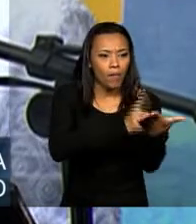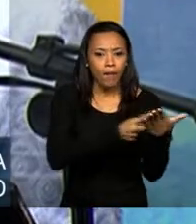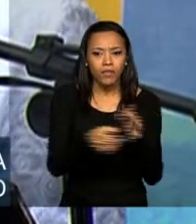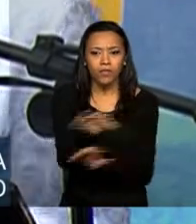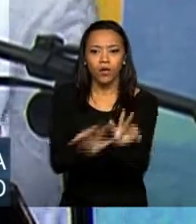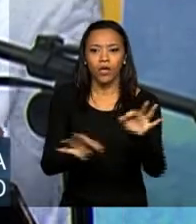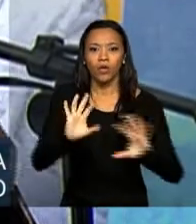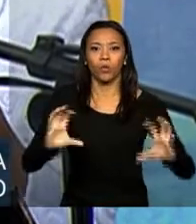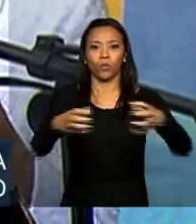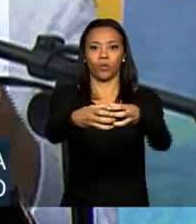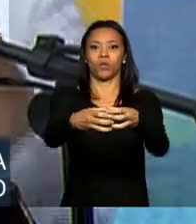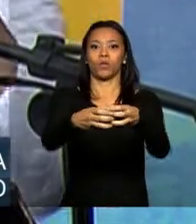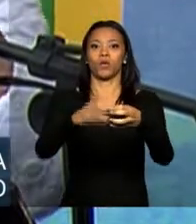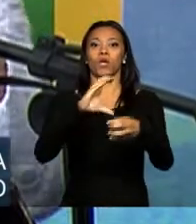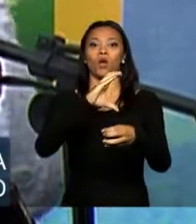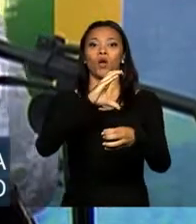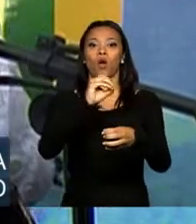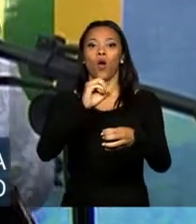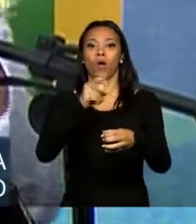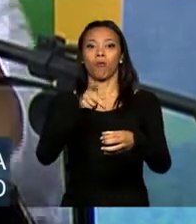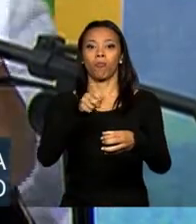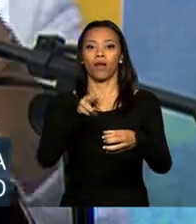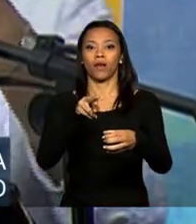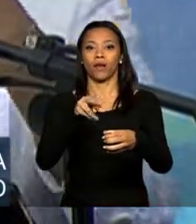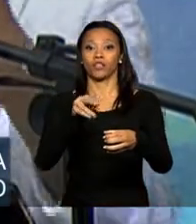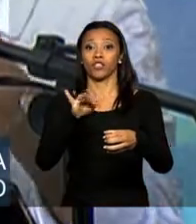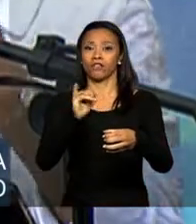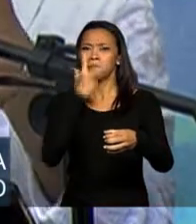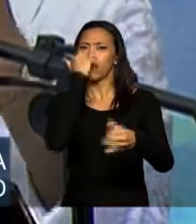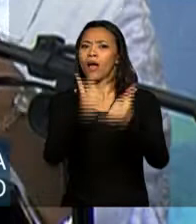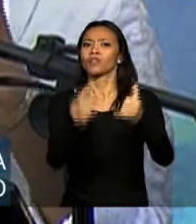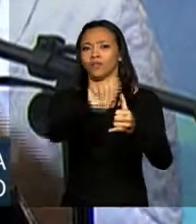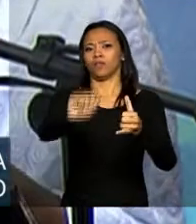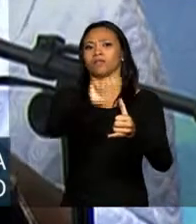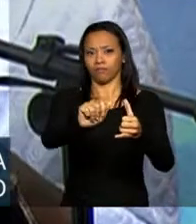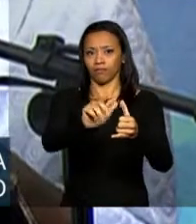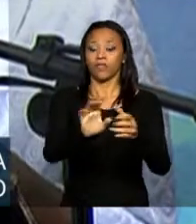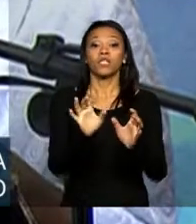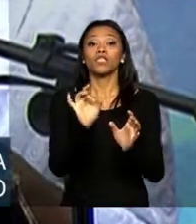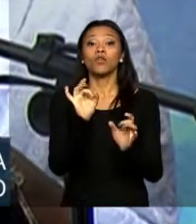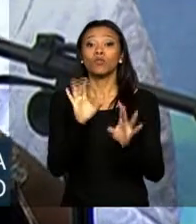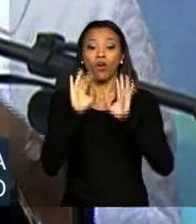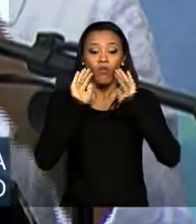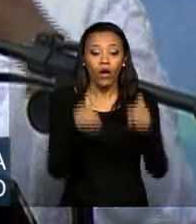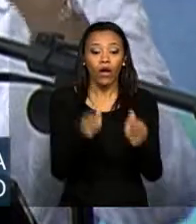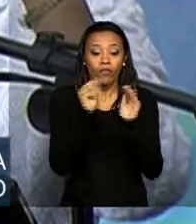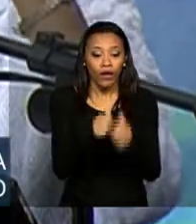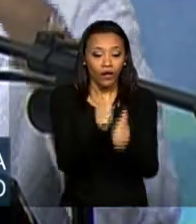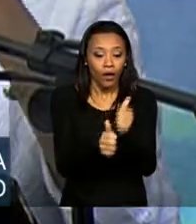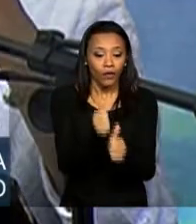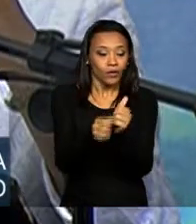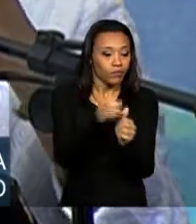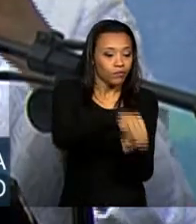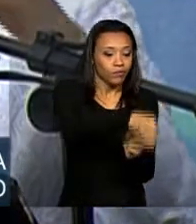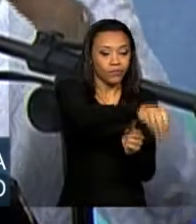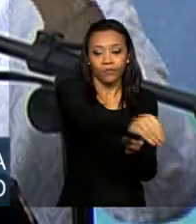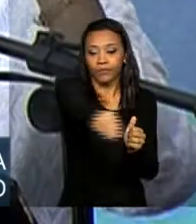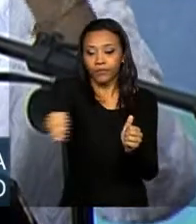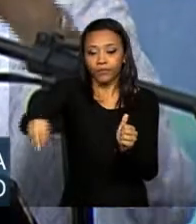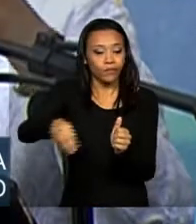cooperativas segundo o que não ficaram só na produção bom e